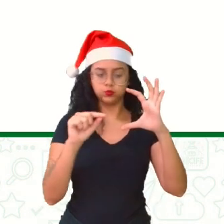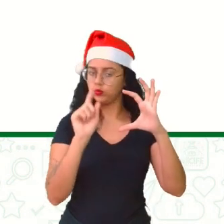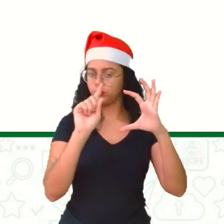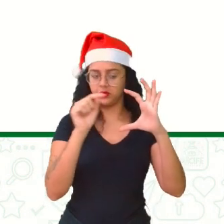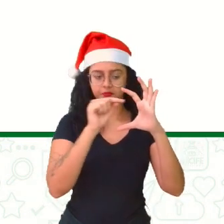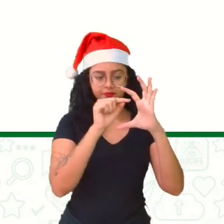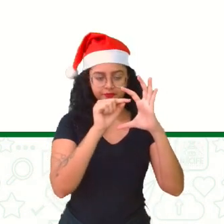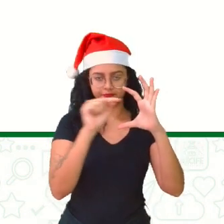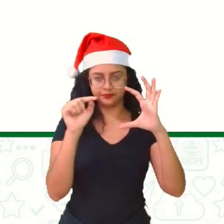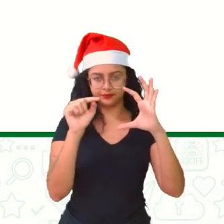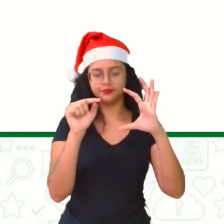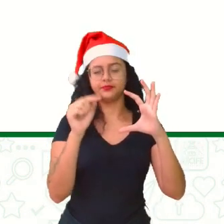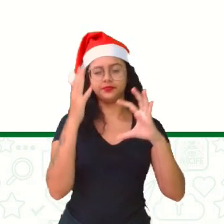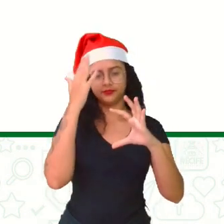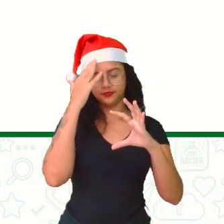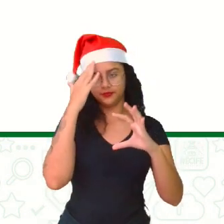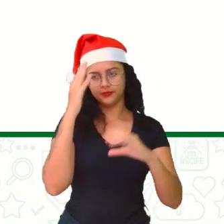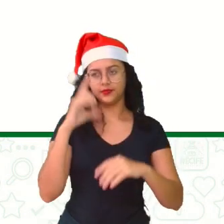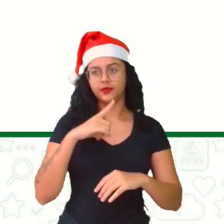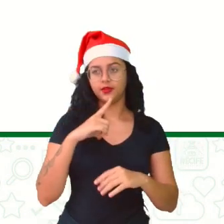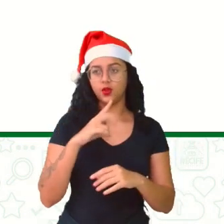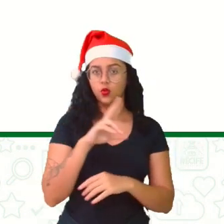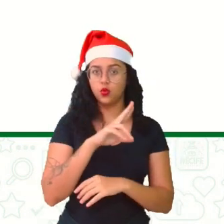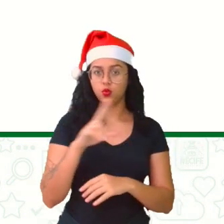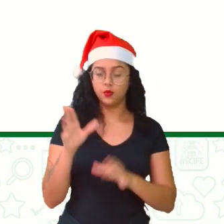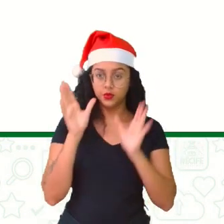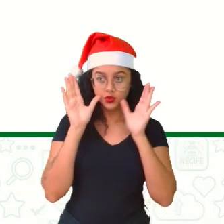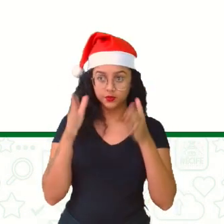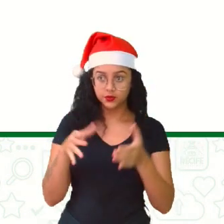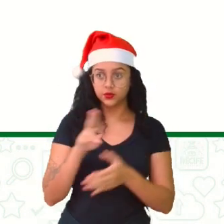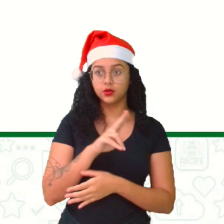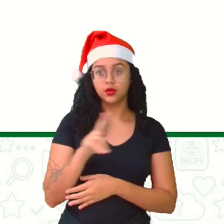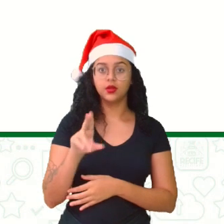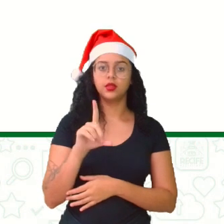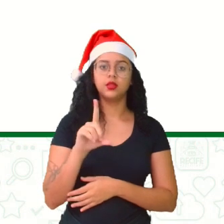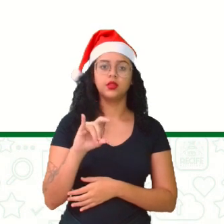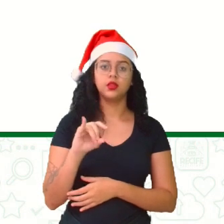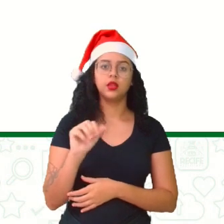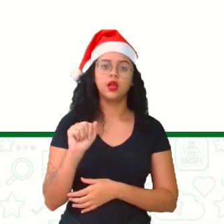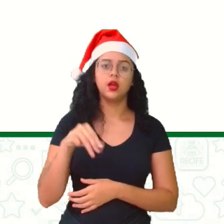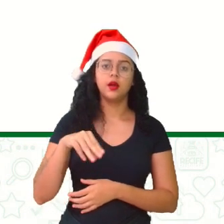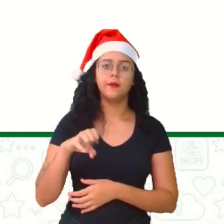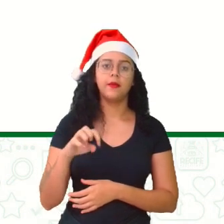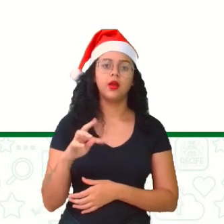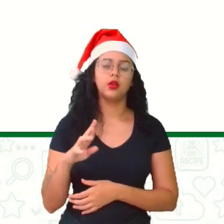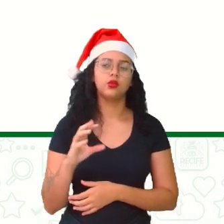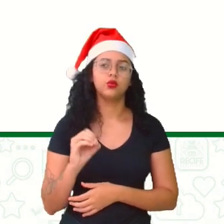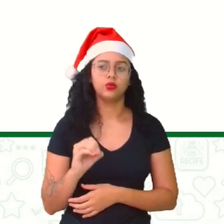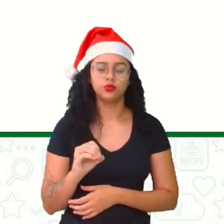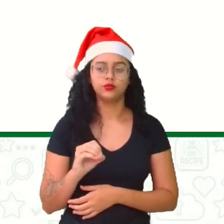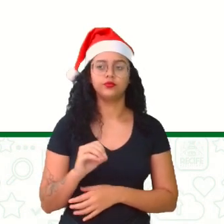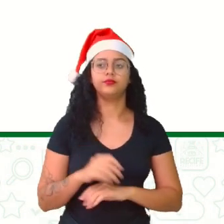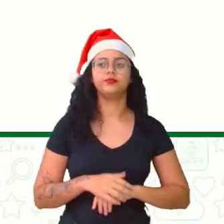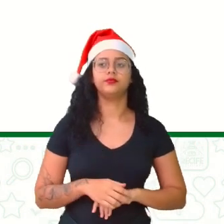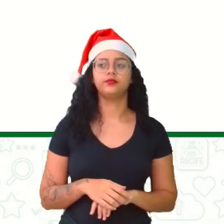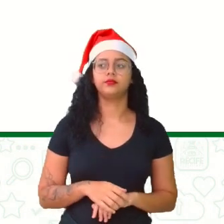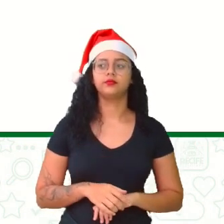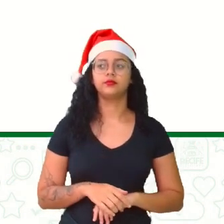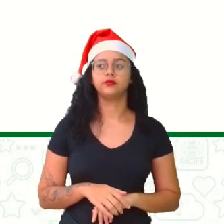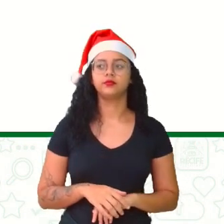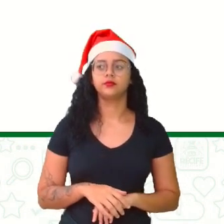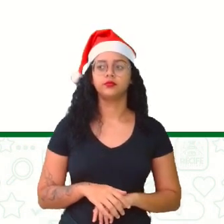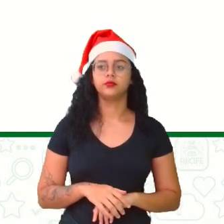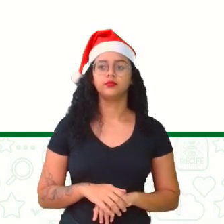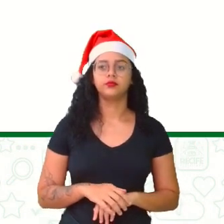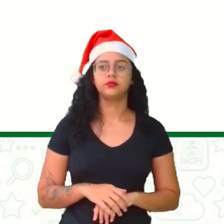ter até uma corda passar no centro, só que tem um nome especial. Esse nome é chamado de diâmetro. Quando eu passo de uma extremidade à outra,